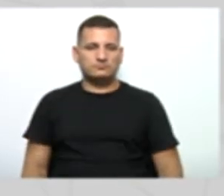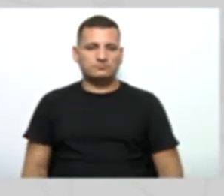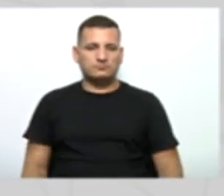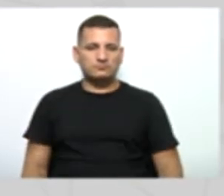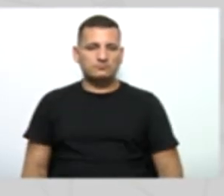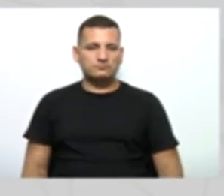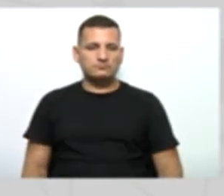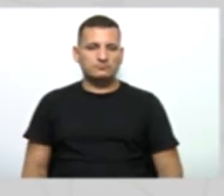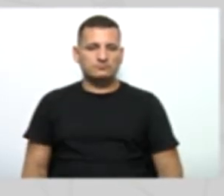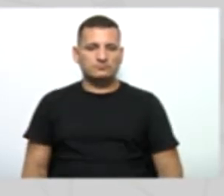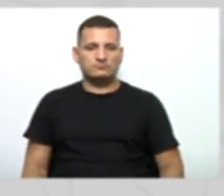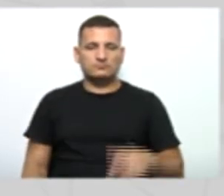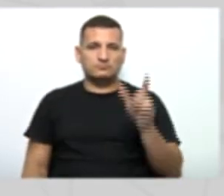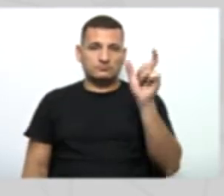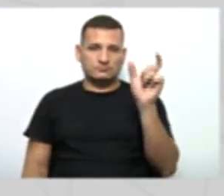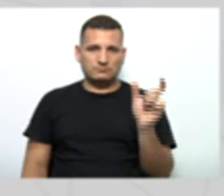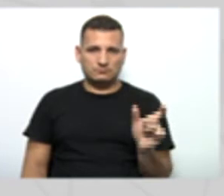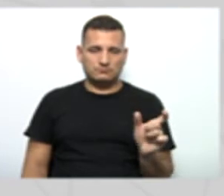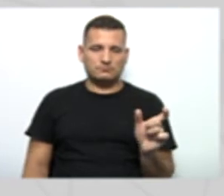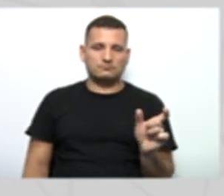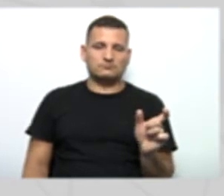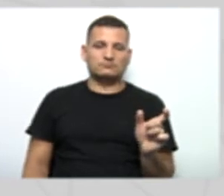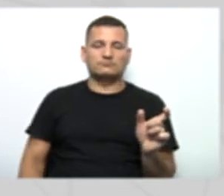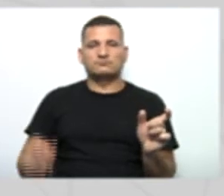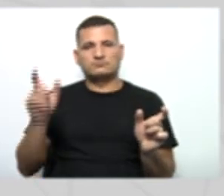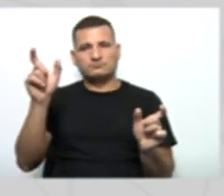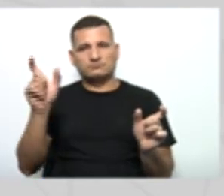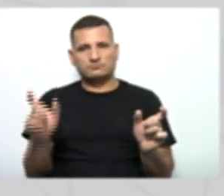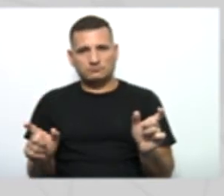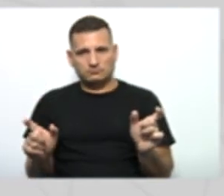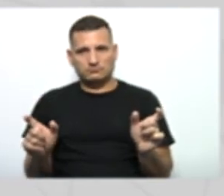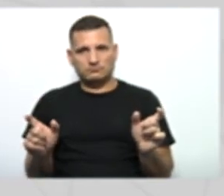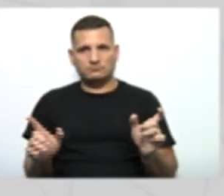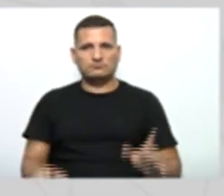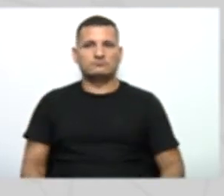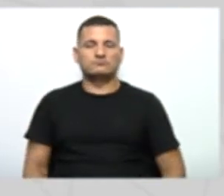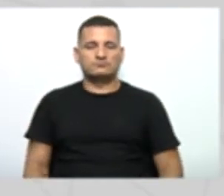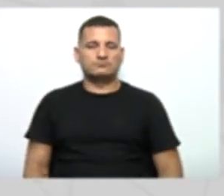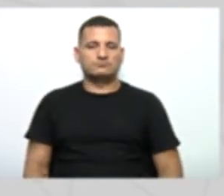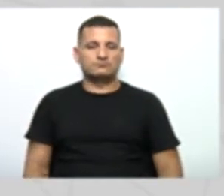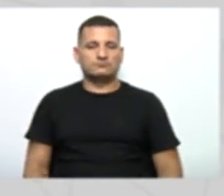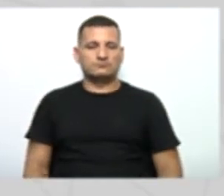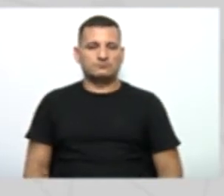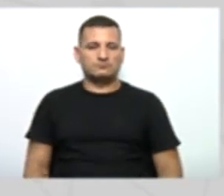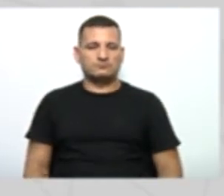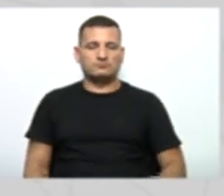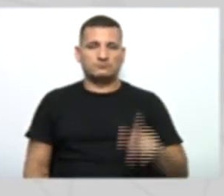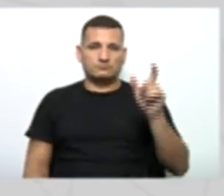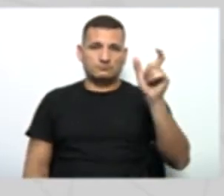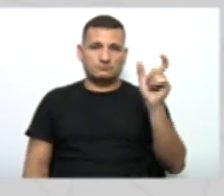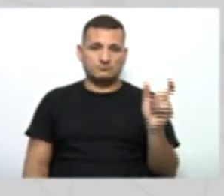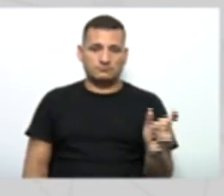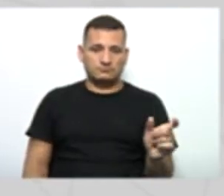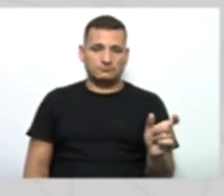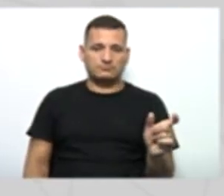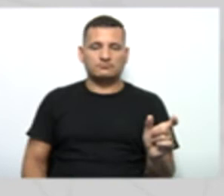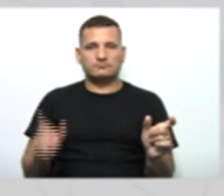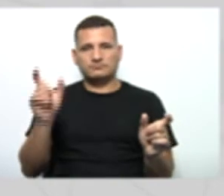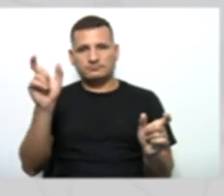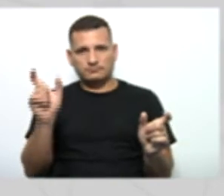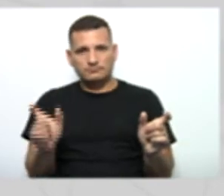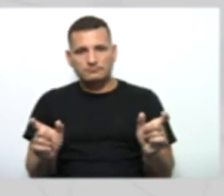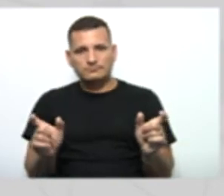Um cliente e um fornecedor, certo? Ó, cliente e